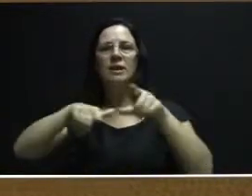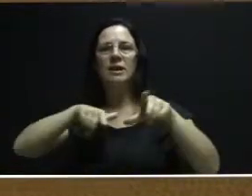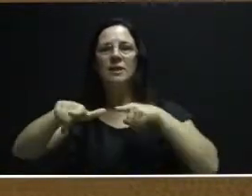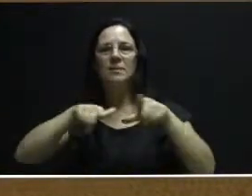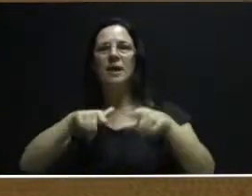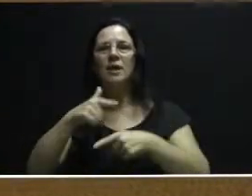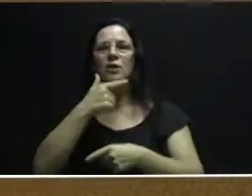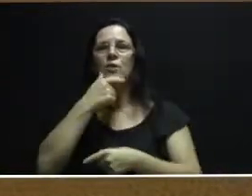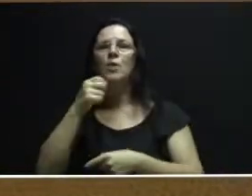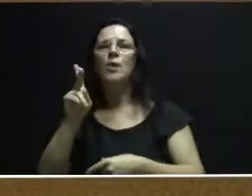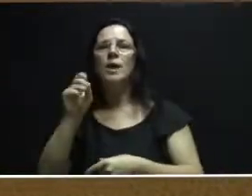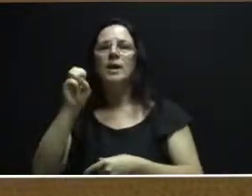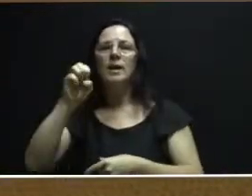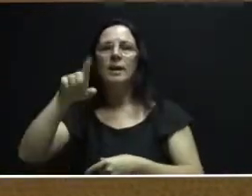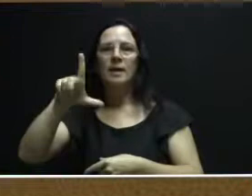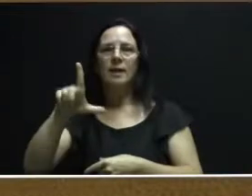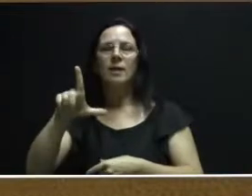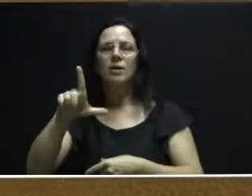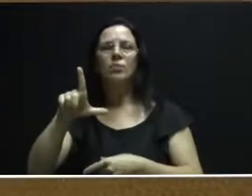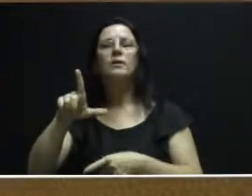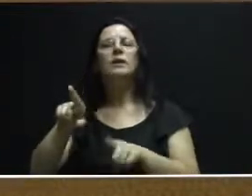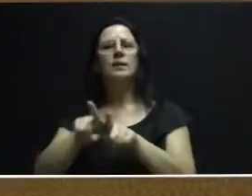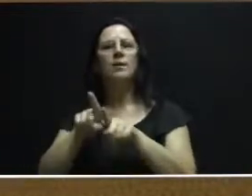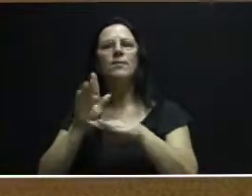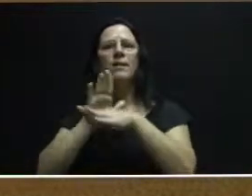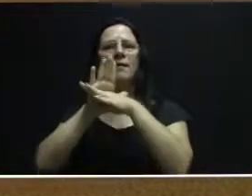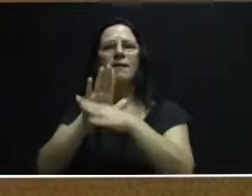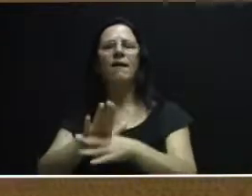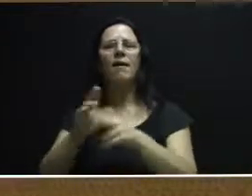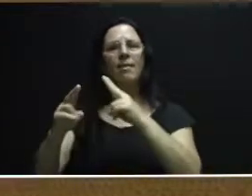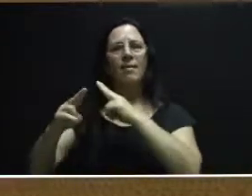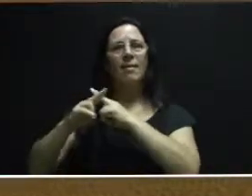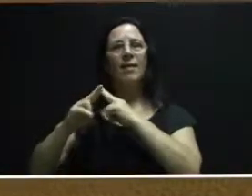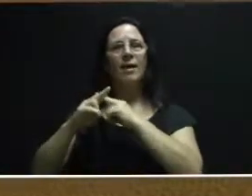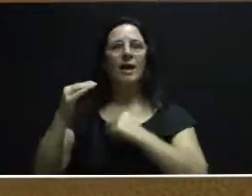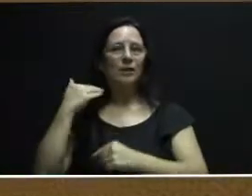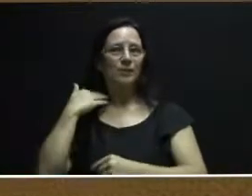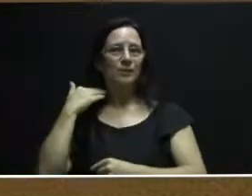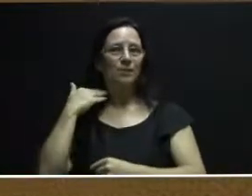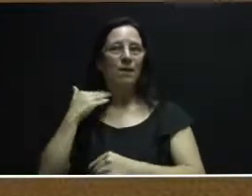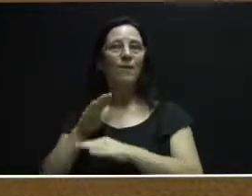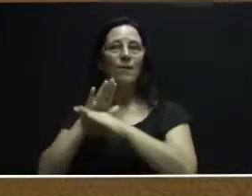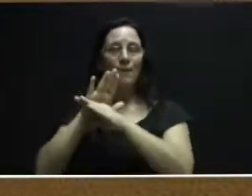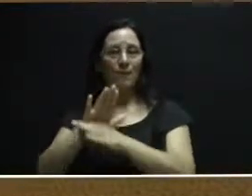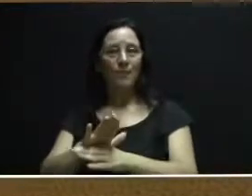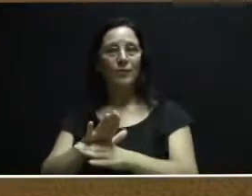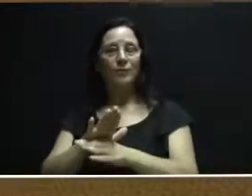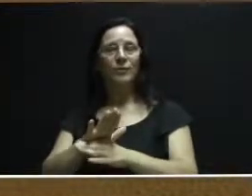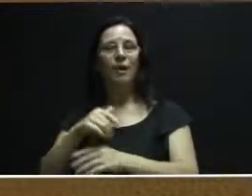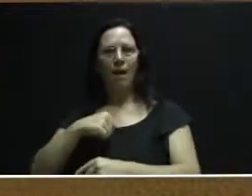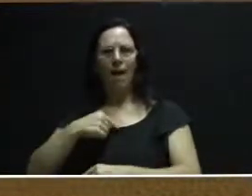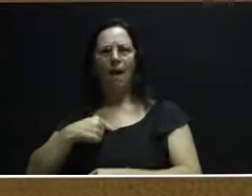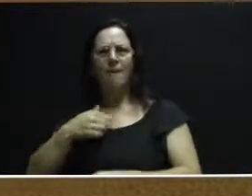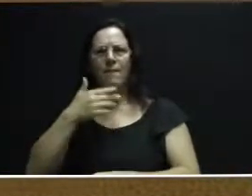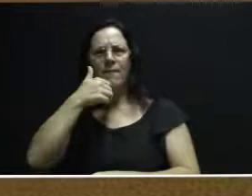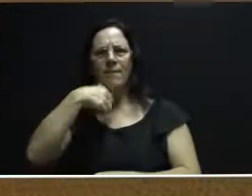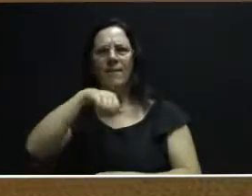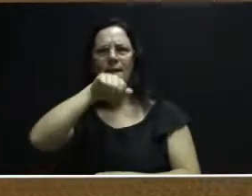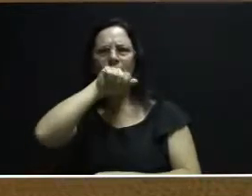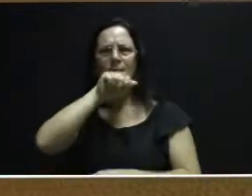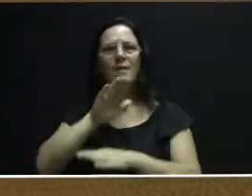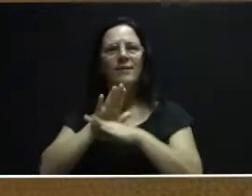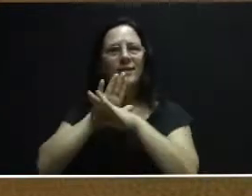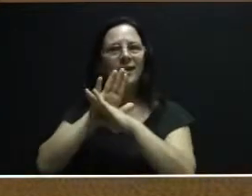já viajou o Brasil todinho, e são patrocinados pela Caixa Econômica Federal. Então, ela é uma formadora de atletas, e uma das